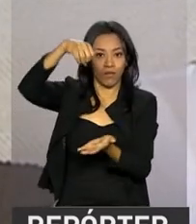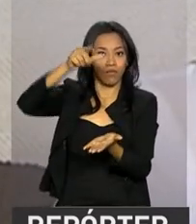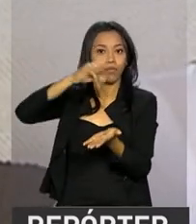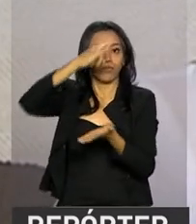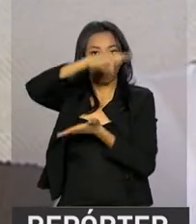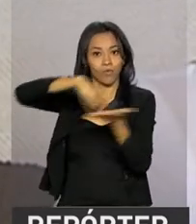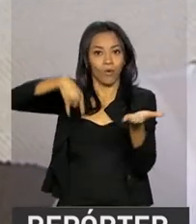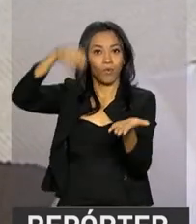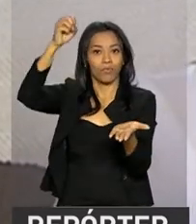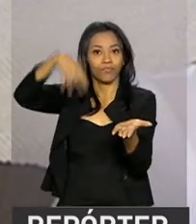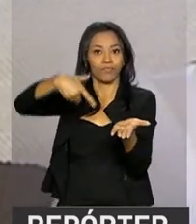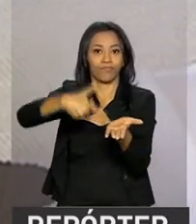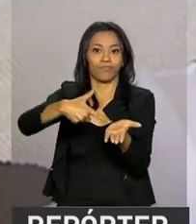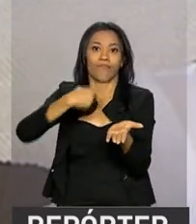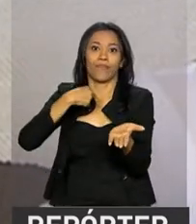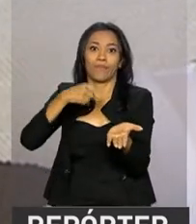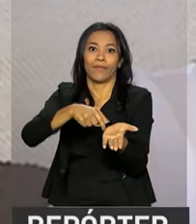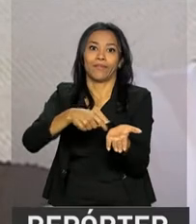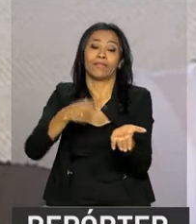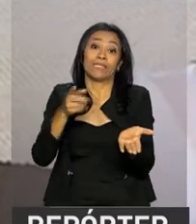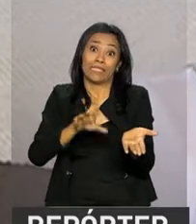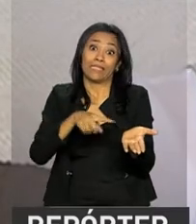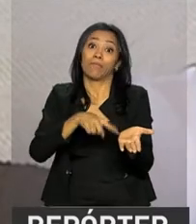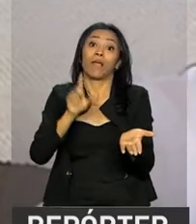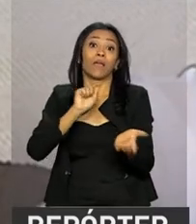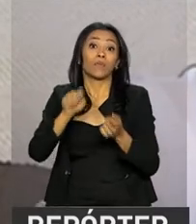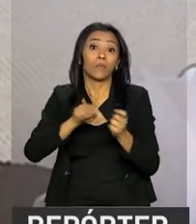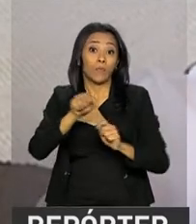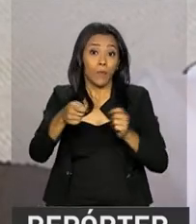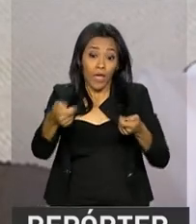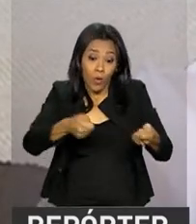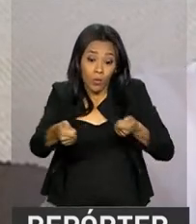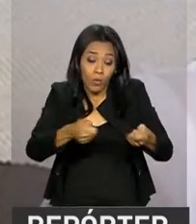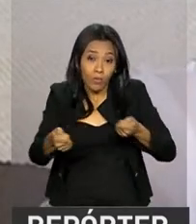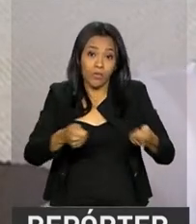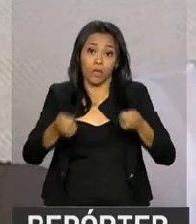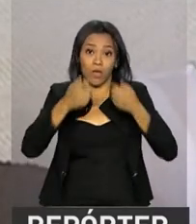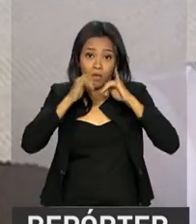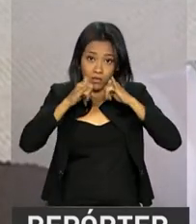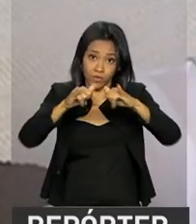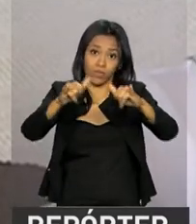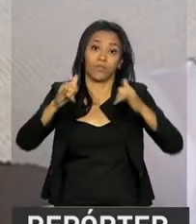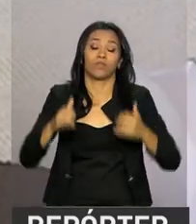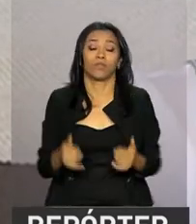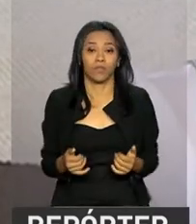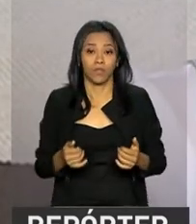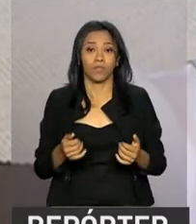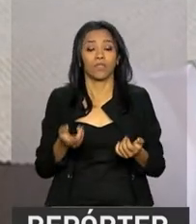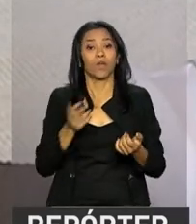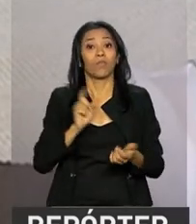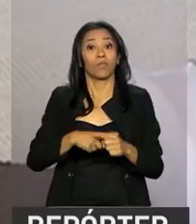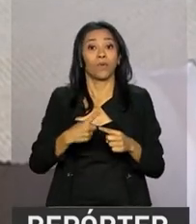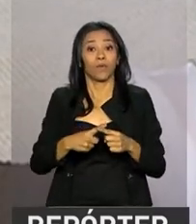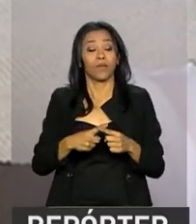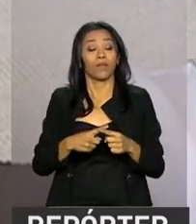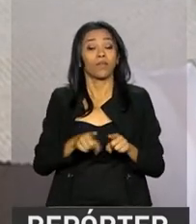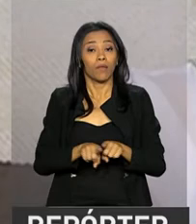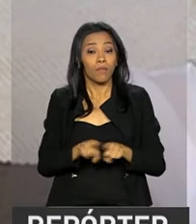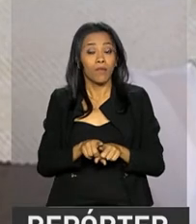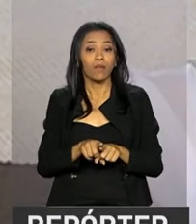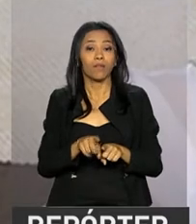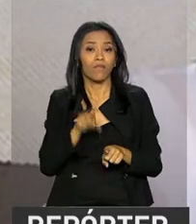aumenta o custo da energia, né, no só pesa no final das contas, na conta final, mas